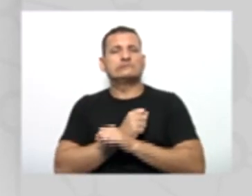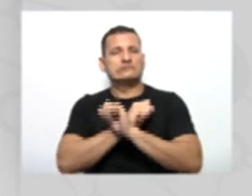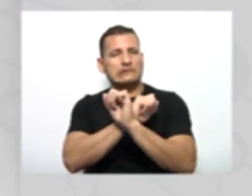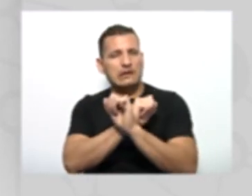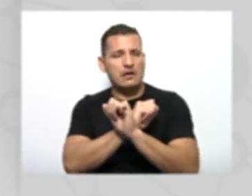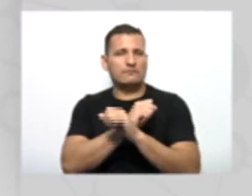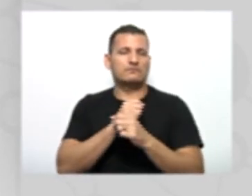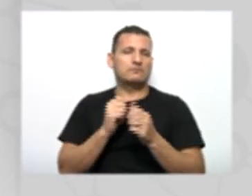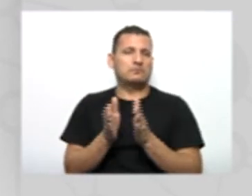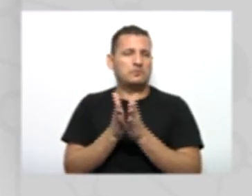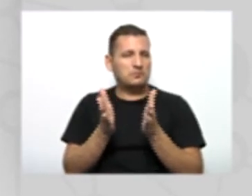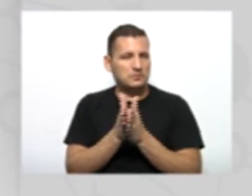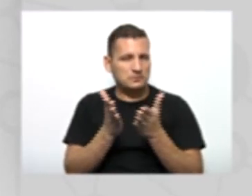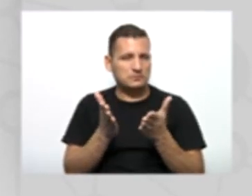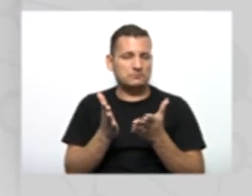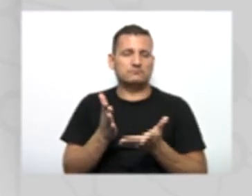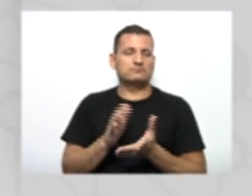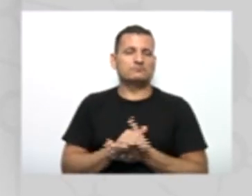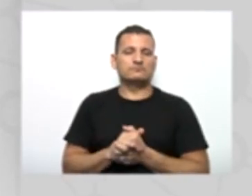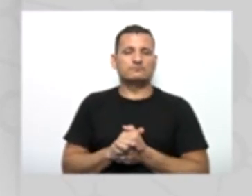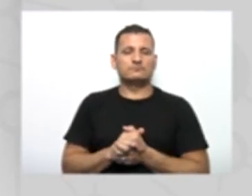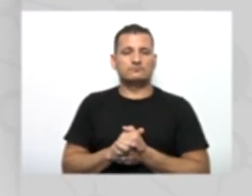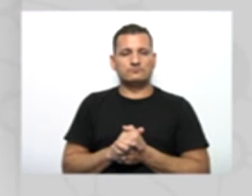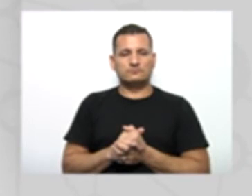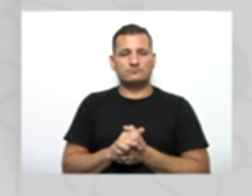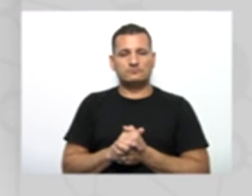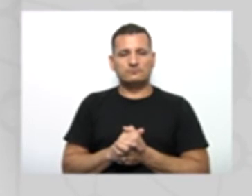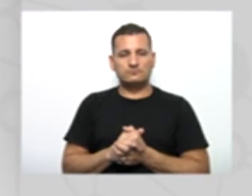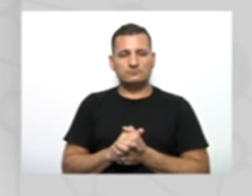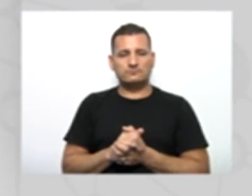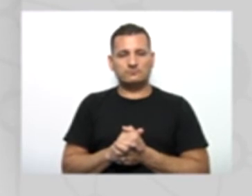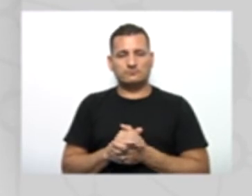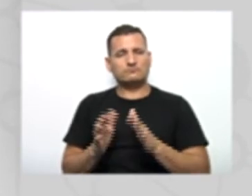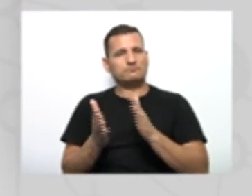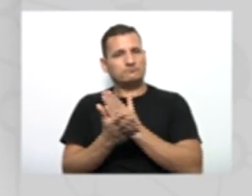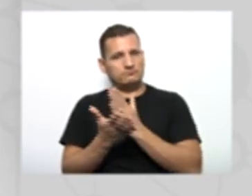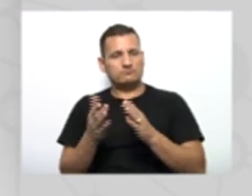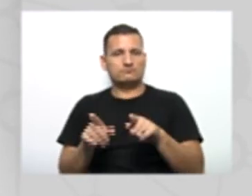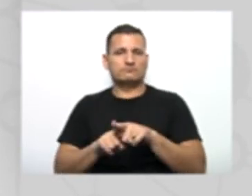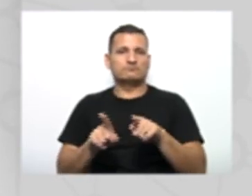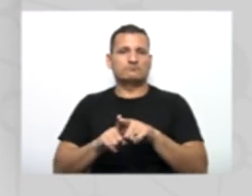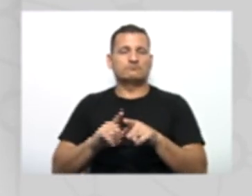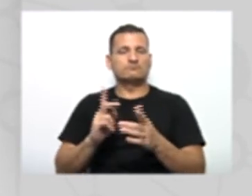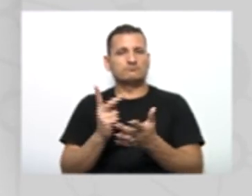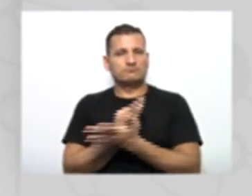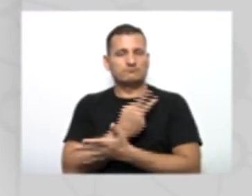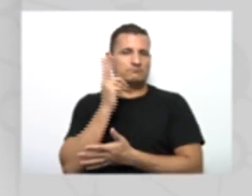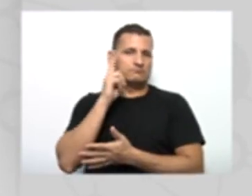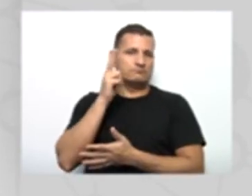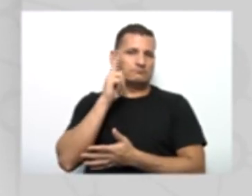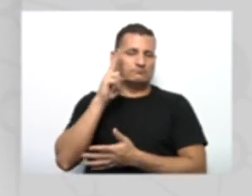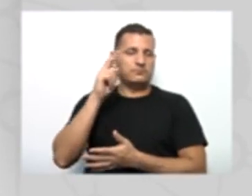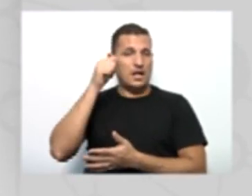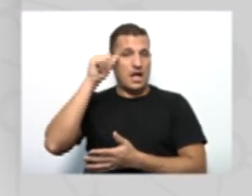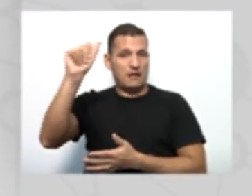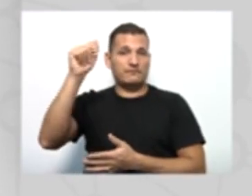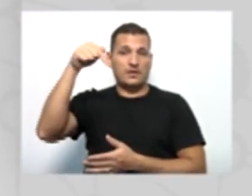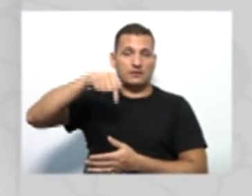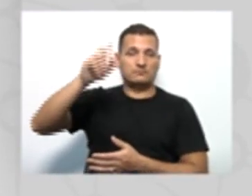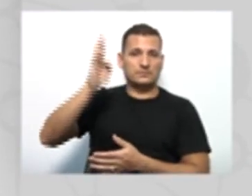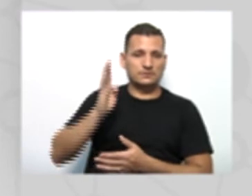os plebiscitos são construídos pela sociedade civil, né, para discutir, propor e votar um problema, a solução